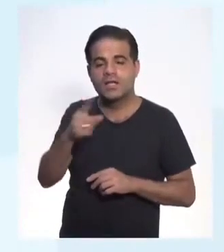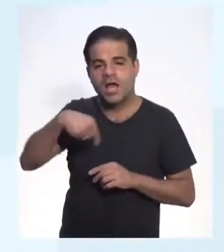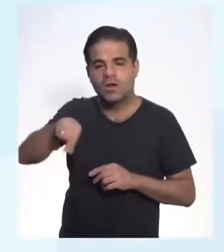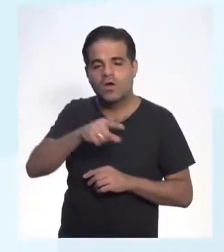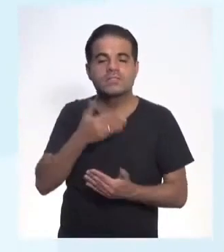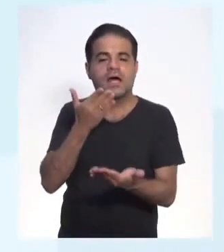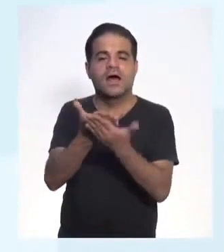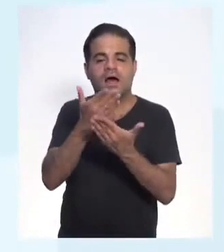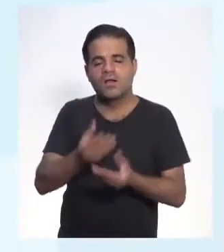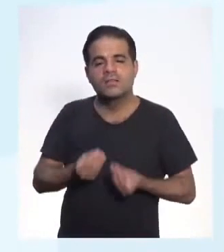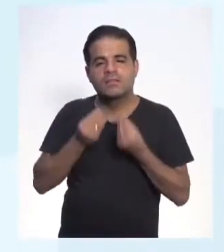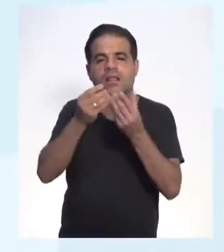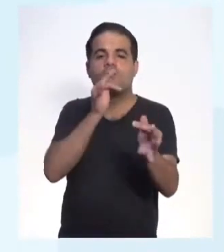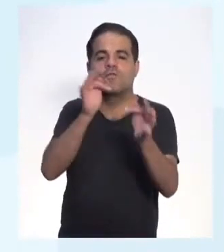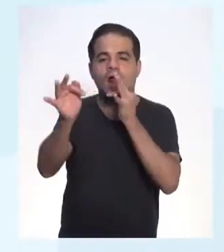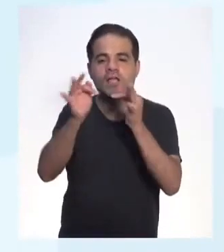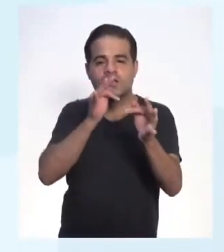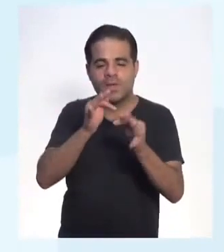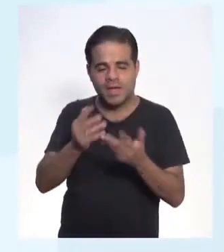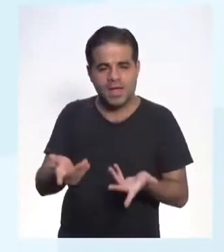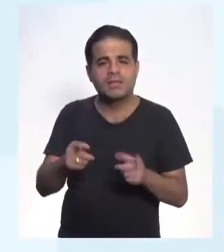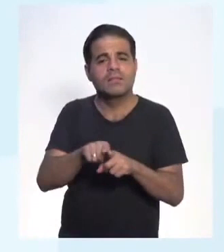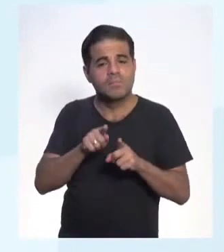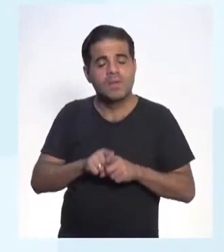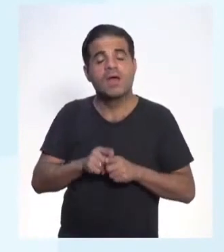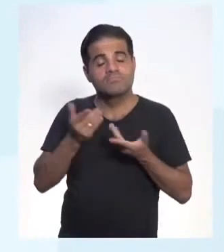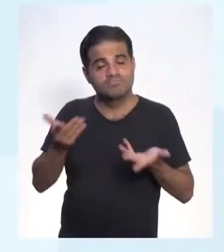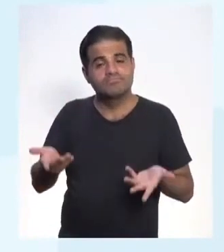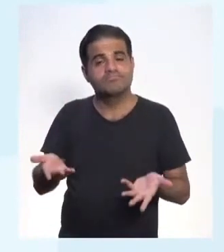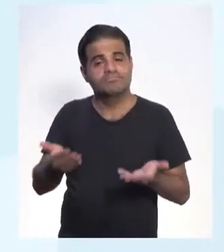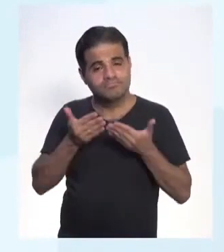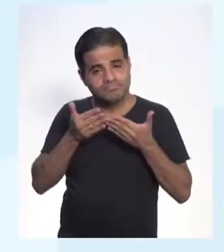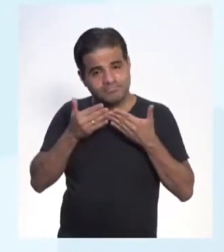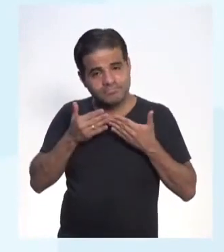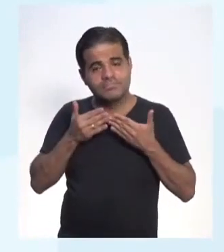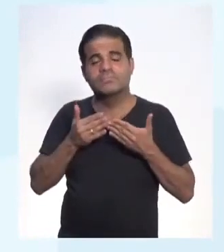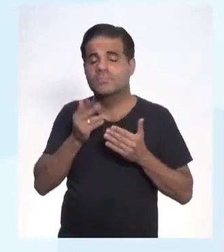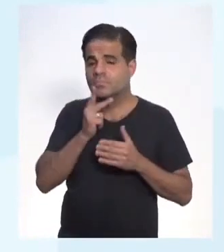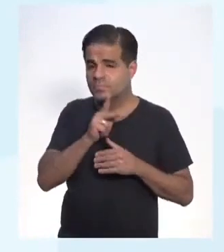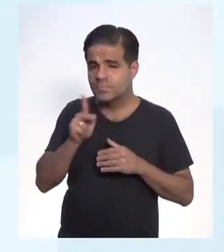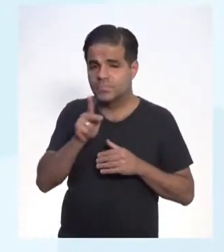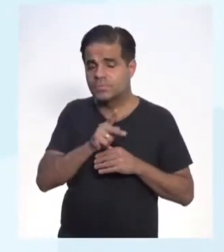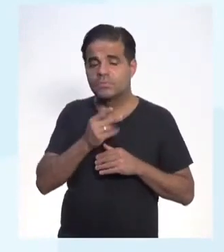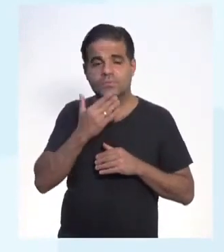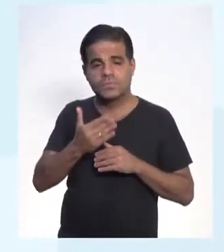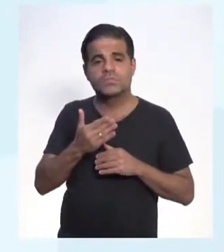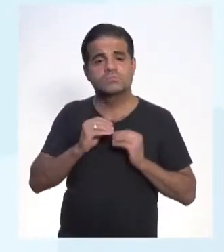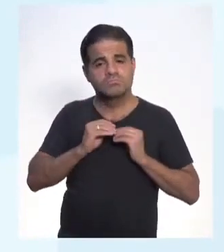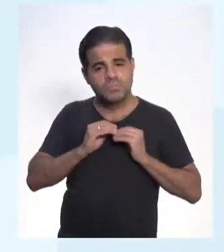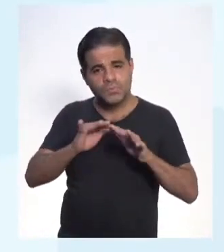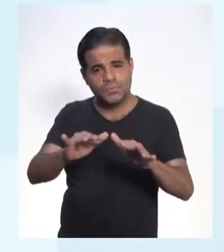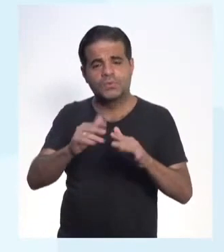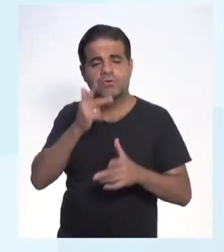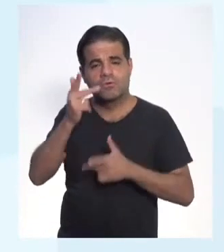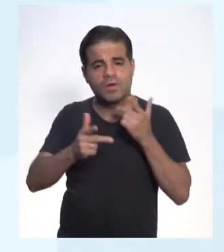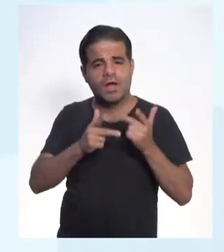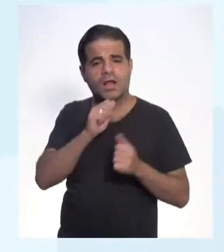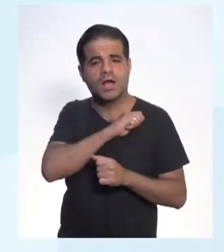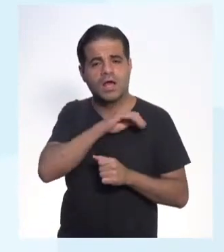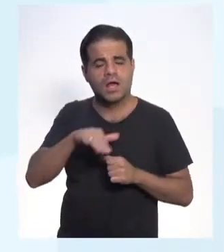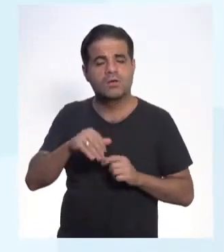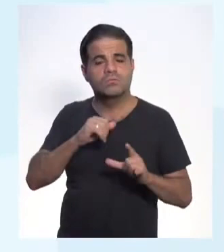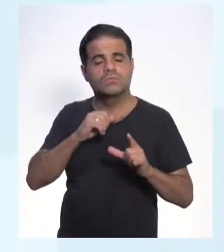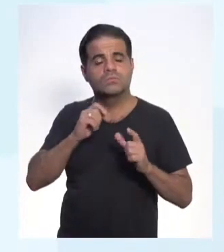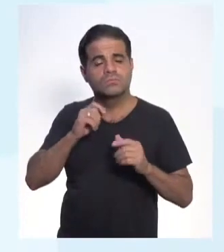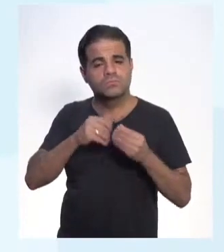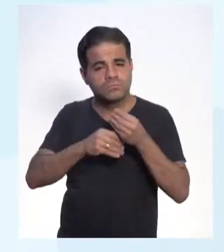nossa aula, deem aí o seu feedback e sempre reforçando também aquele pedido que a gente faz aos professores de replicar a fala do aluno no nosso chat para que